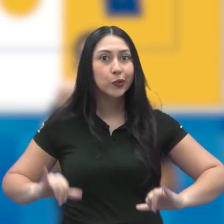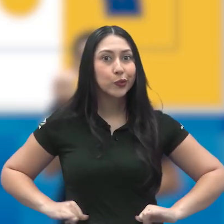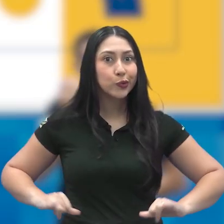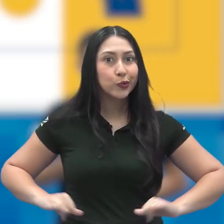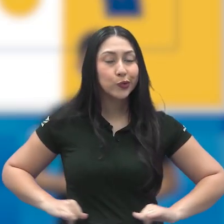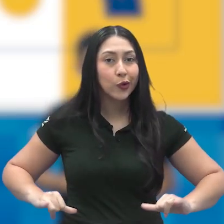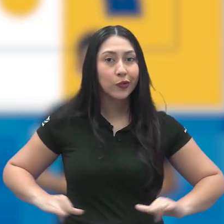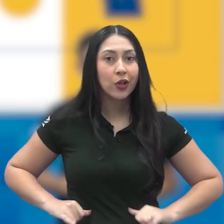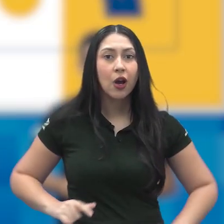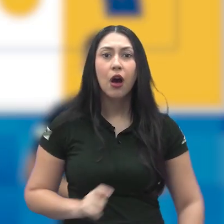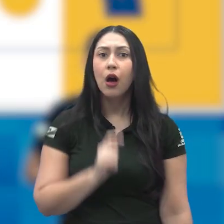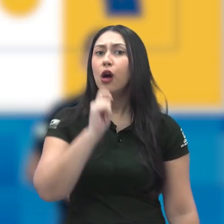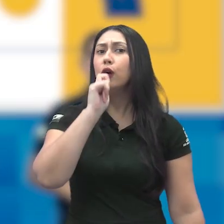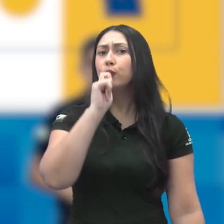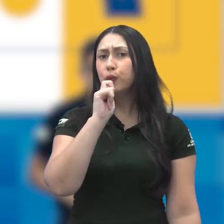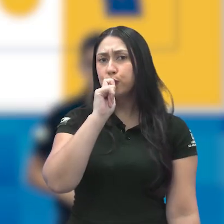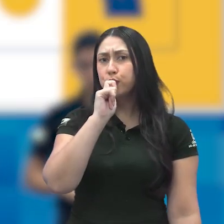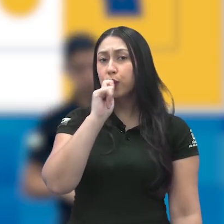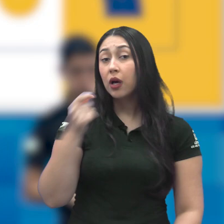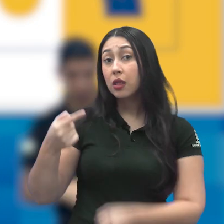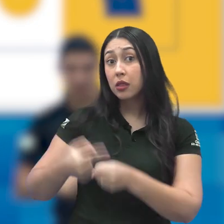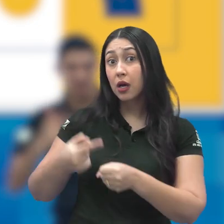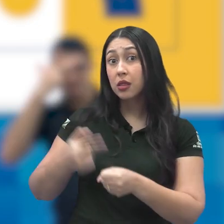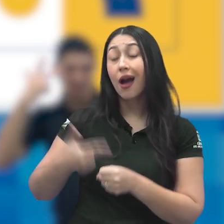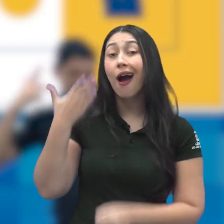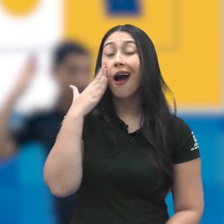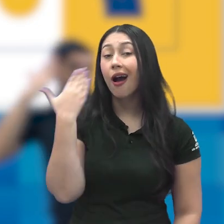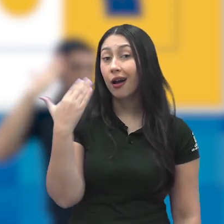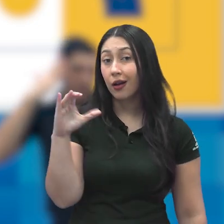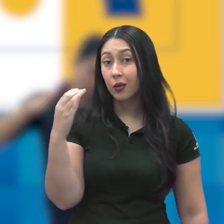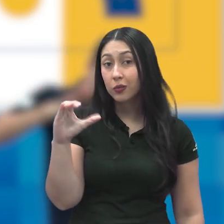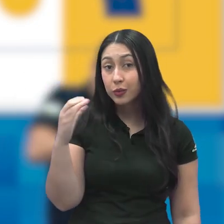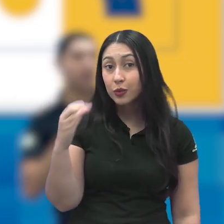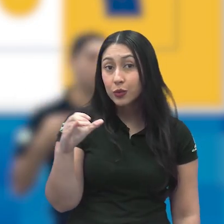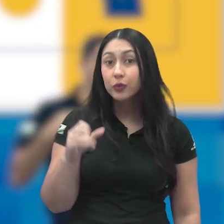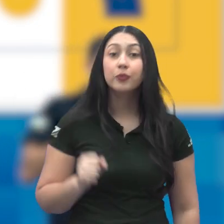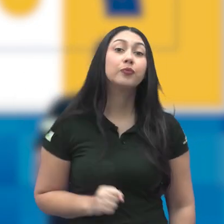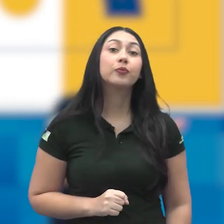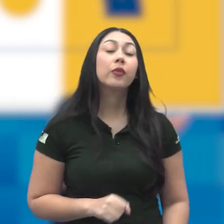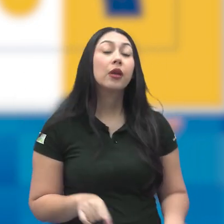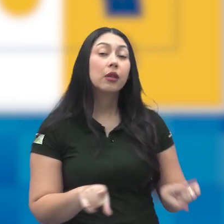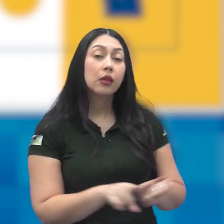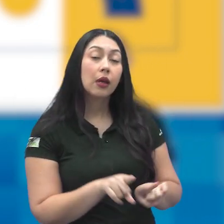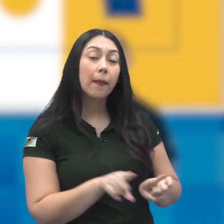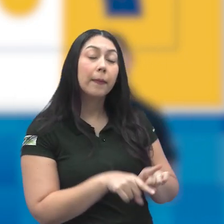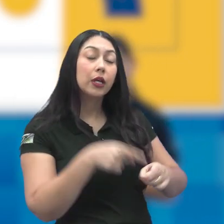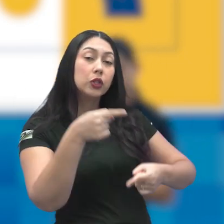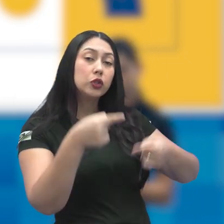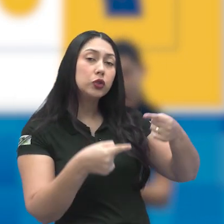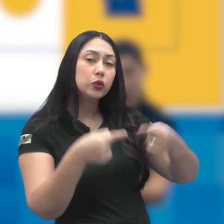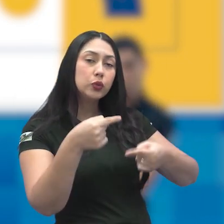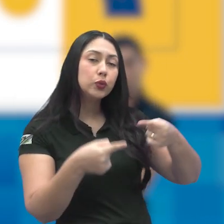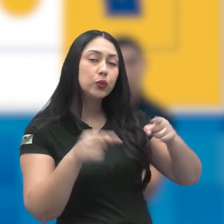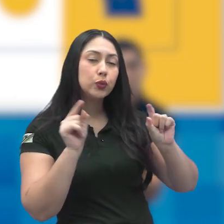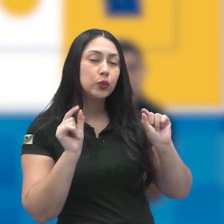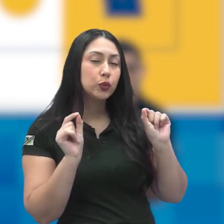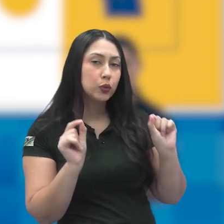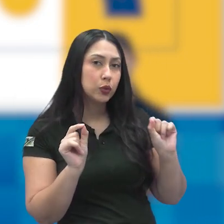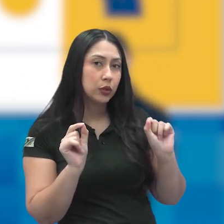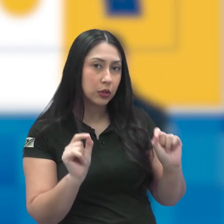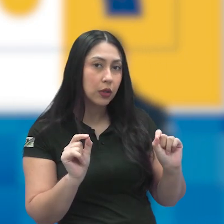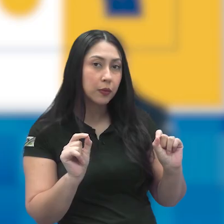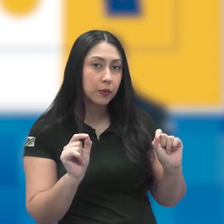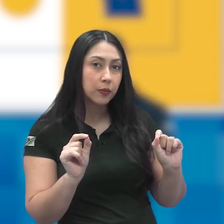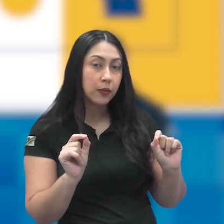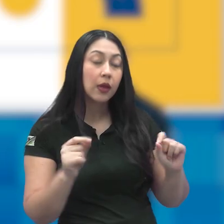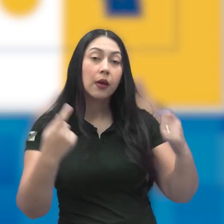racial sofrido por um árbitro no município de Caraguatatuba. Outro ponto de debate apresentado